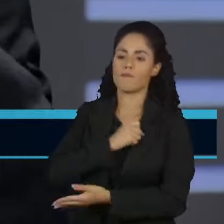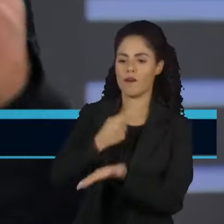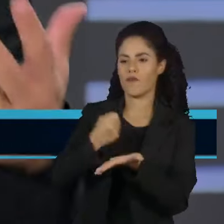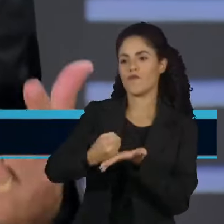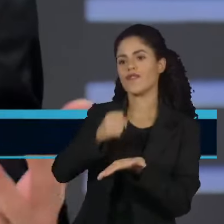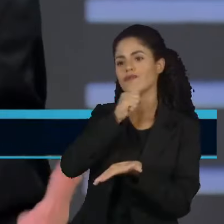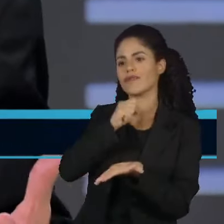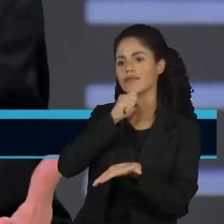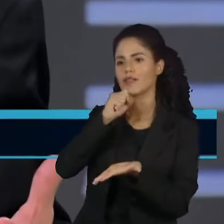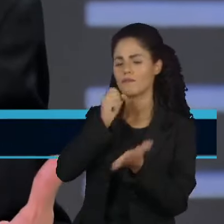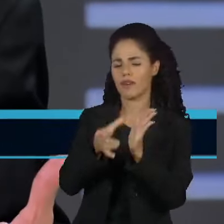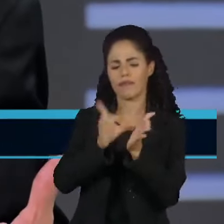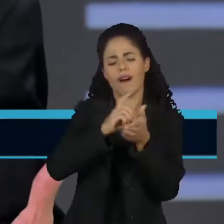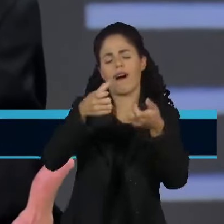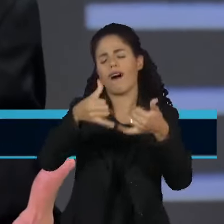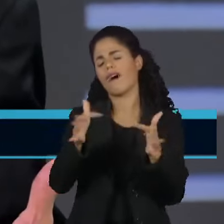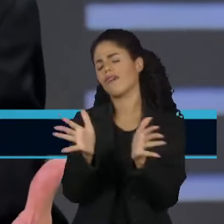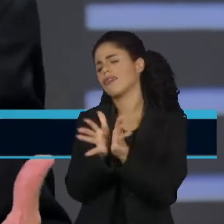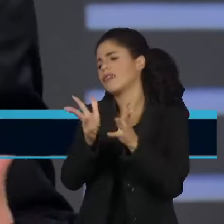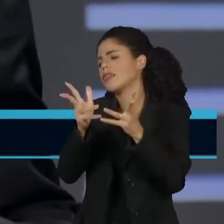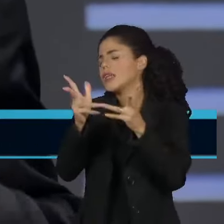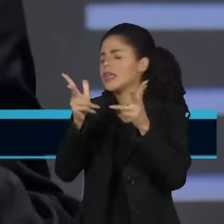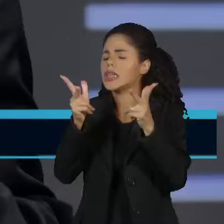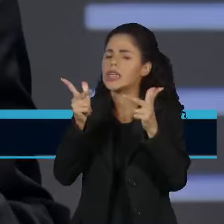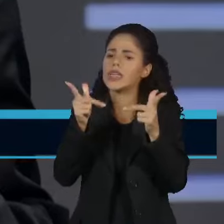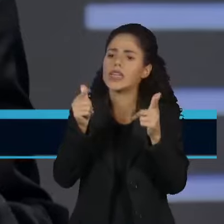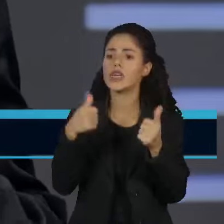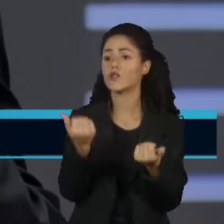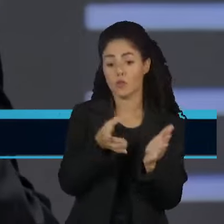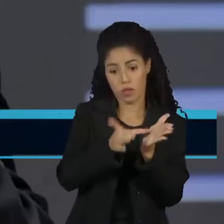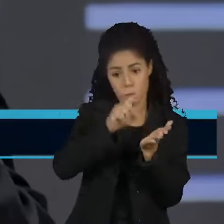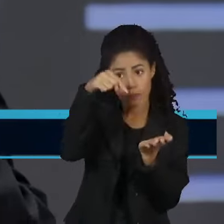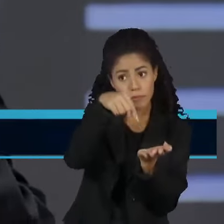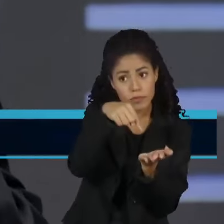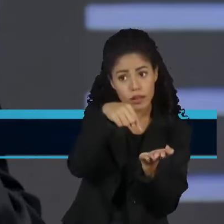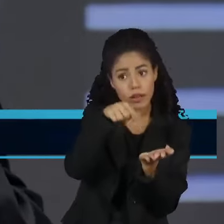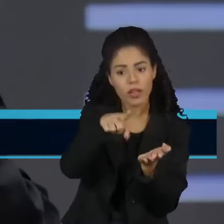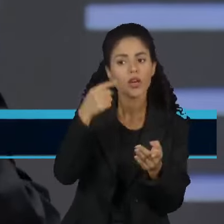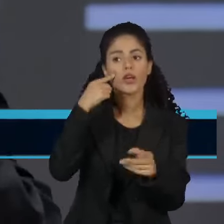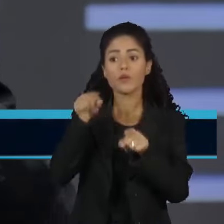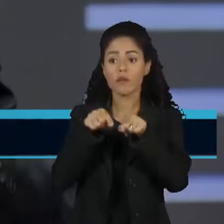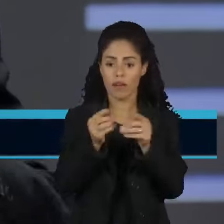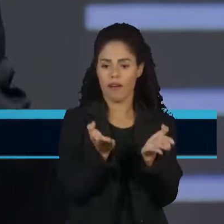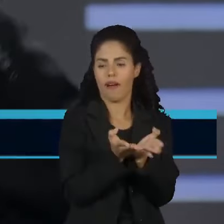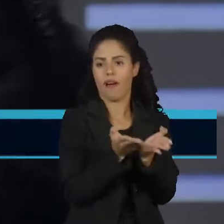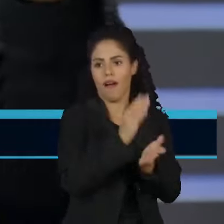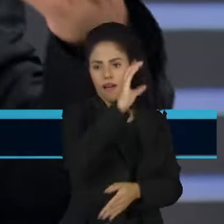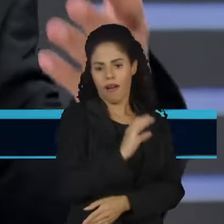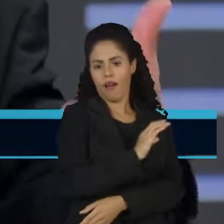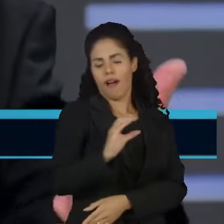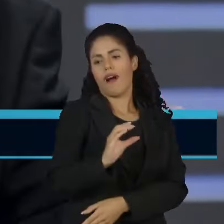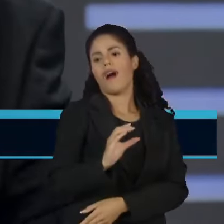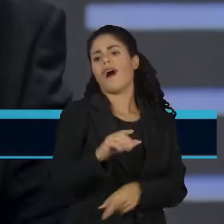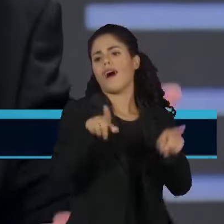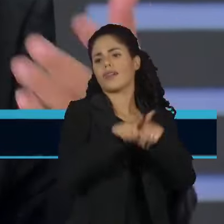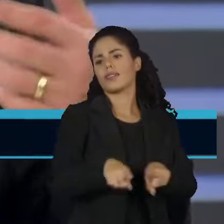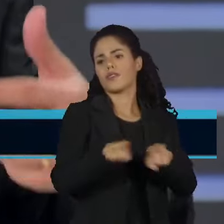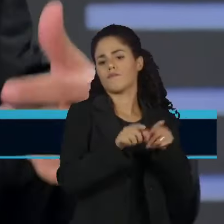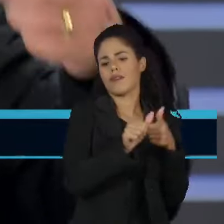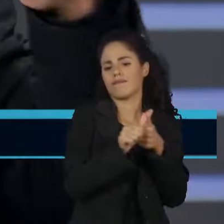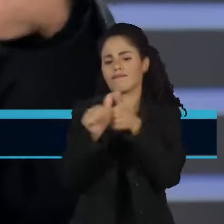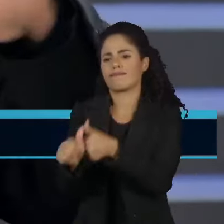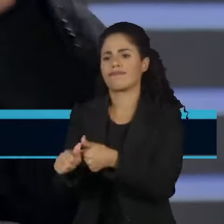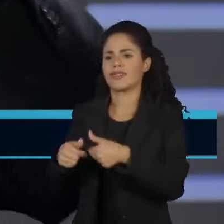caráter mágico do Deus do Velho Testamento e pela ideia de que eles, cristãos, seriam mais uma tribo de Israel